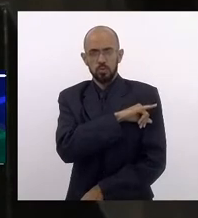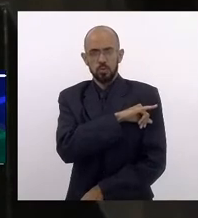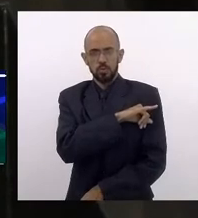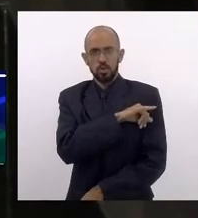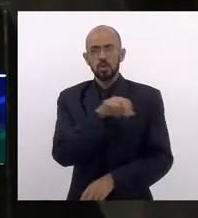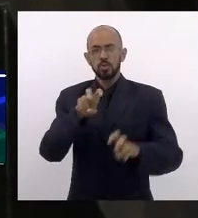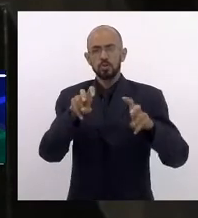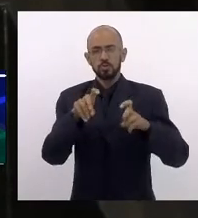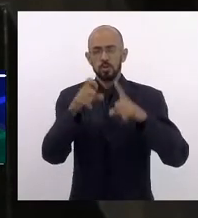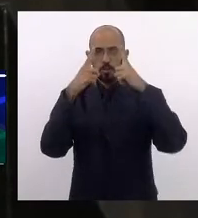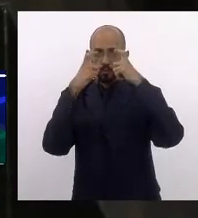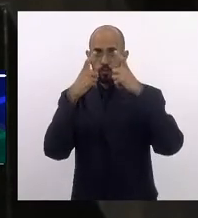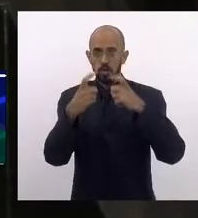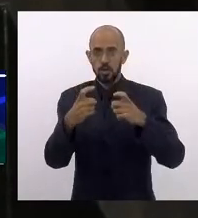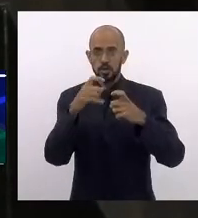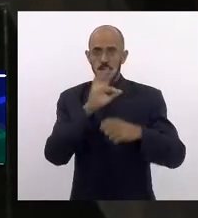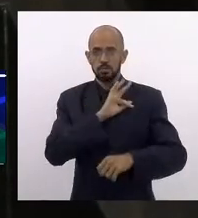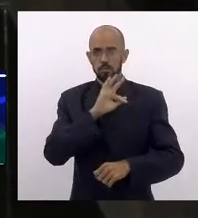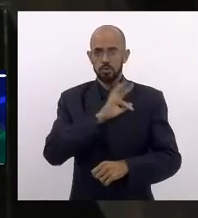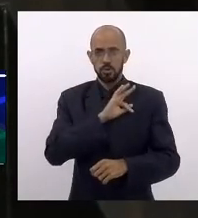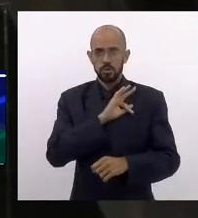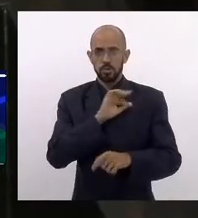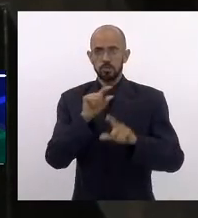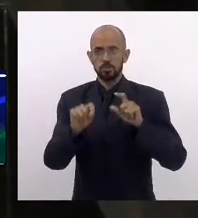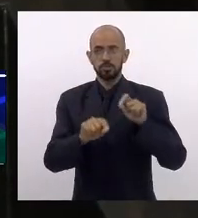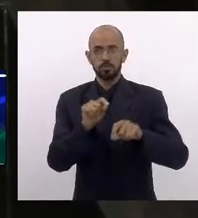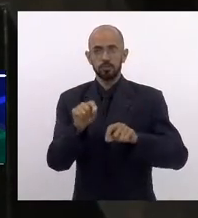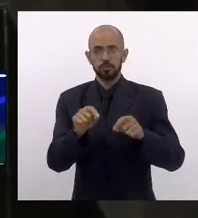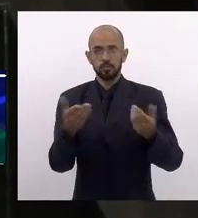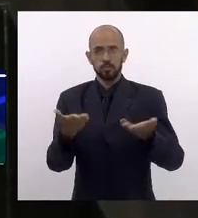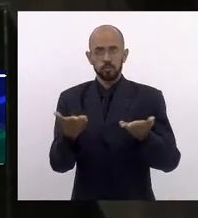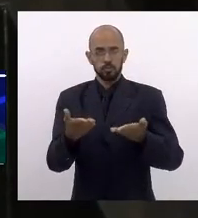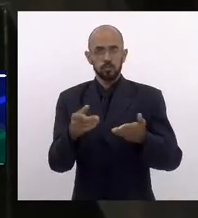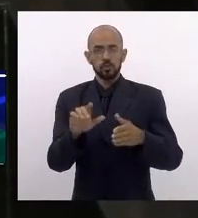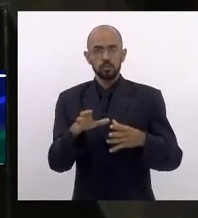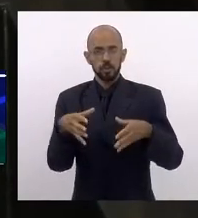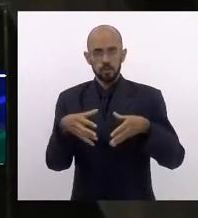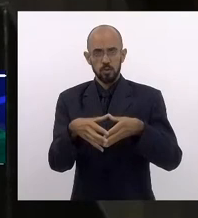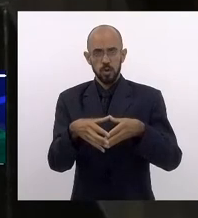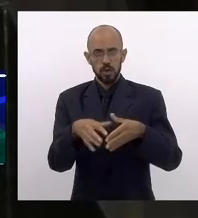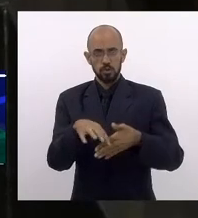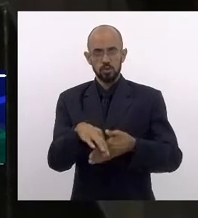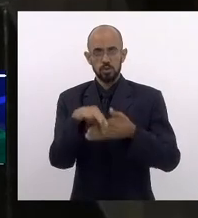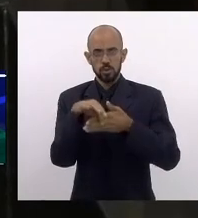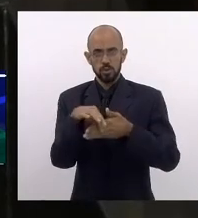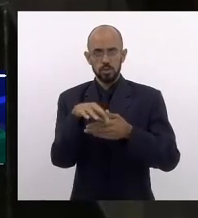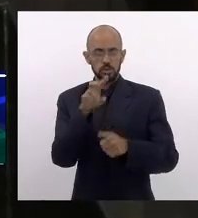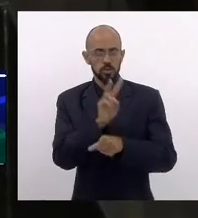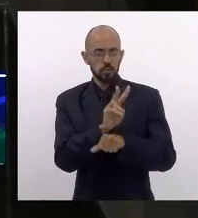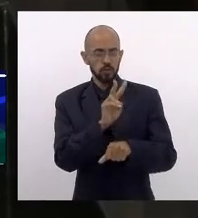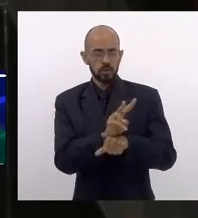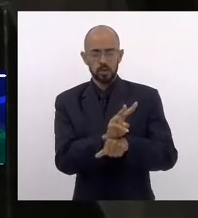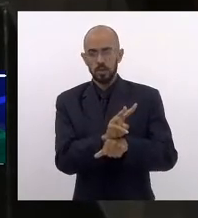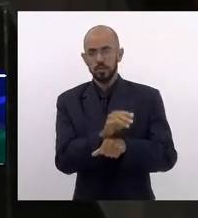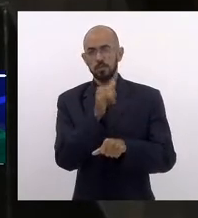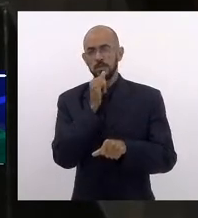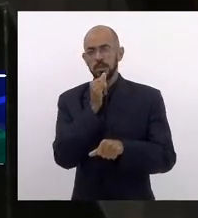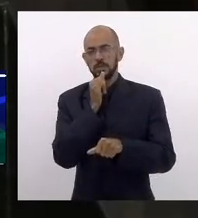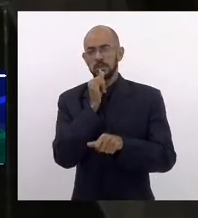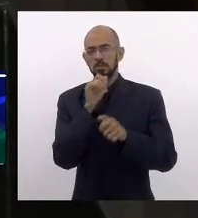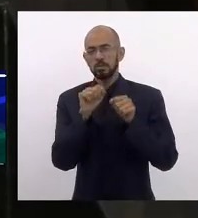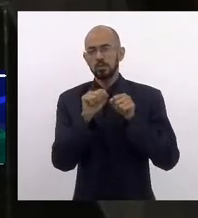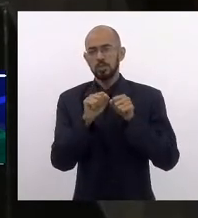violência policial. Olha, hoje nós estávamos no Colégio de Líderes, defendendo, por exemplo, que se